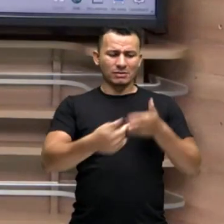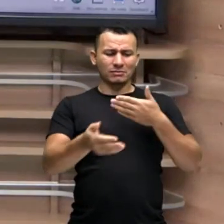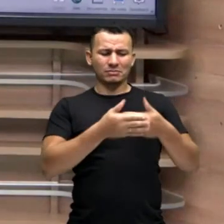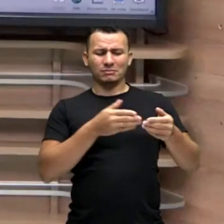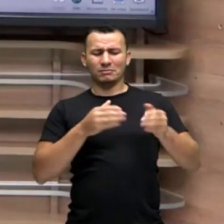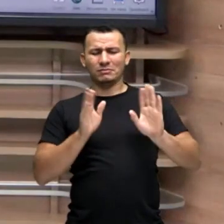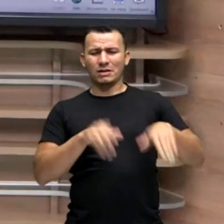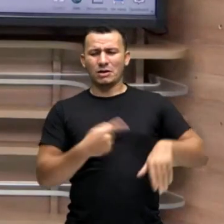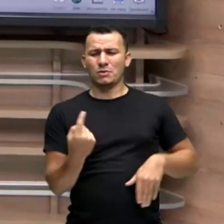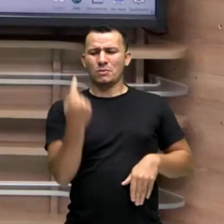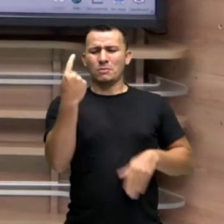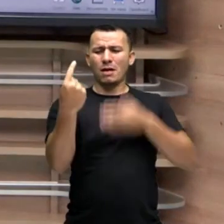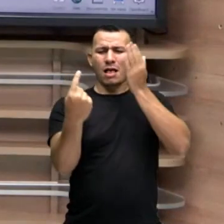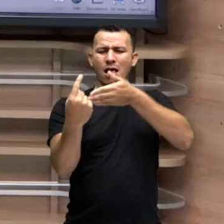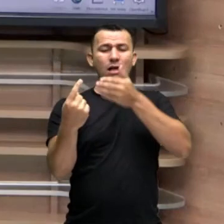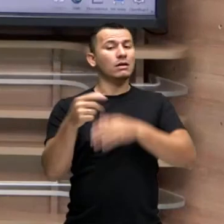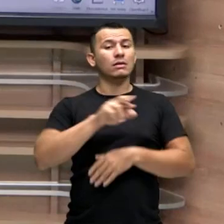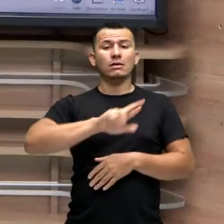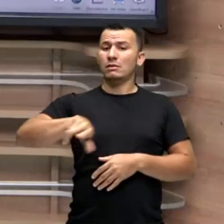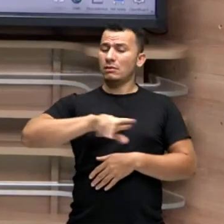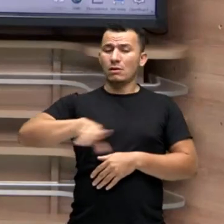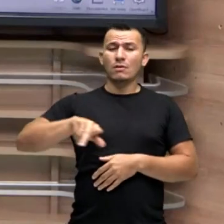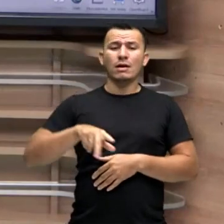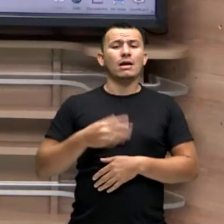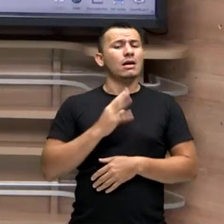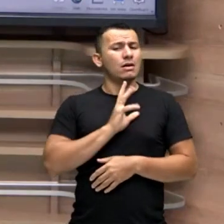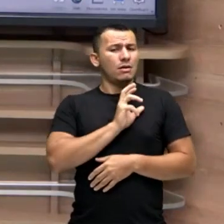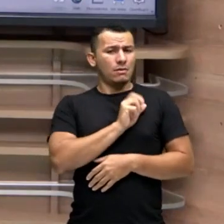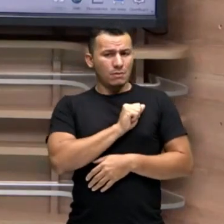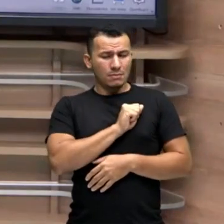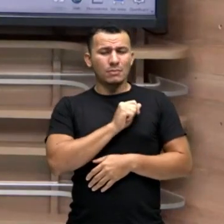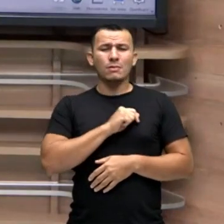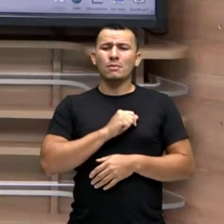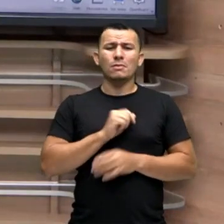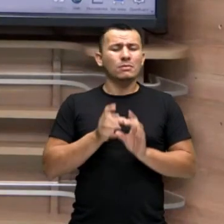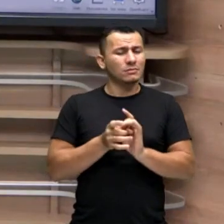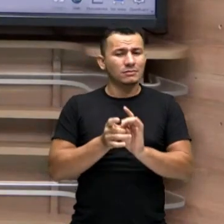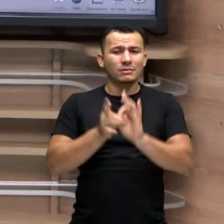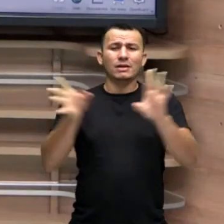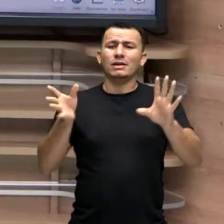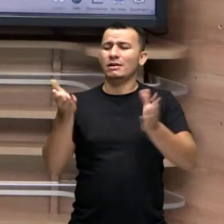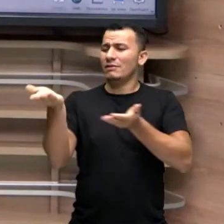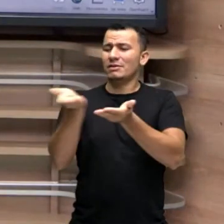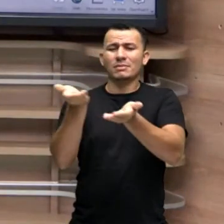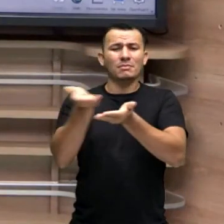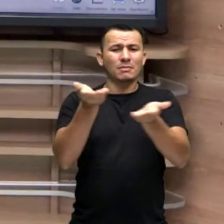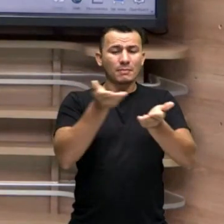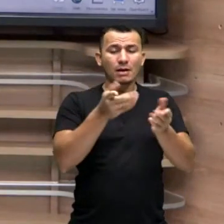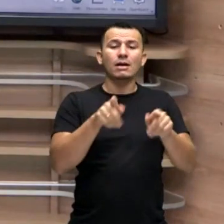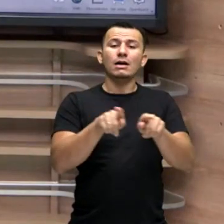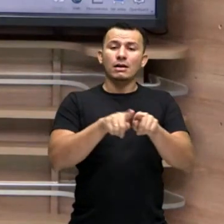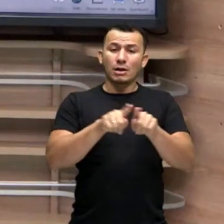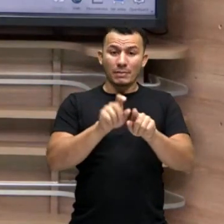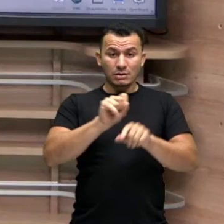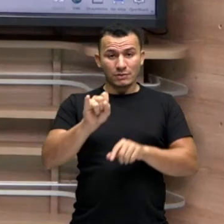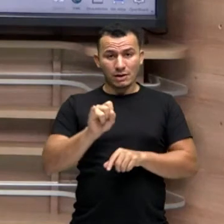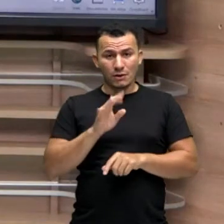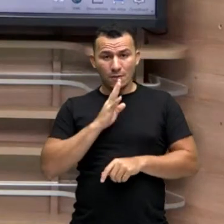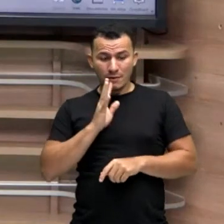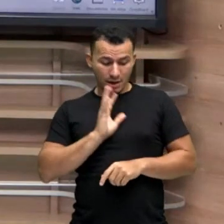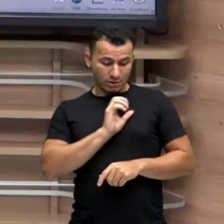fronteiras e além de difícil não amar que ensina a ser uma pessoa melhor então